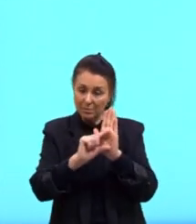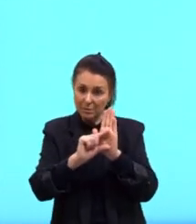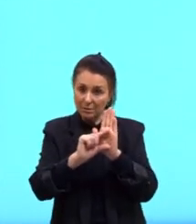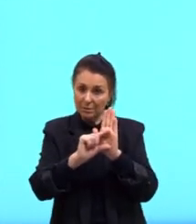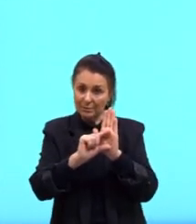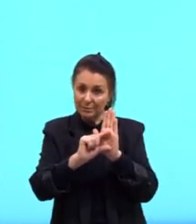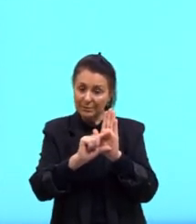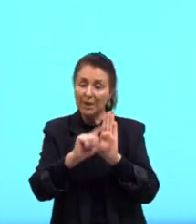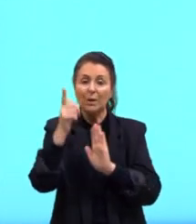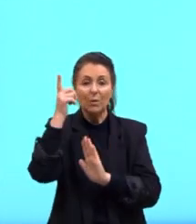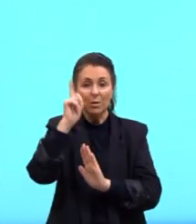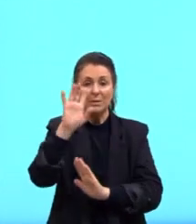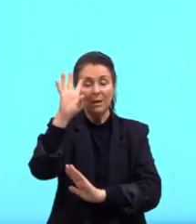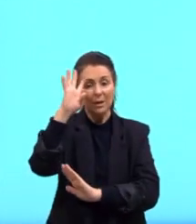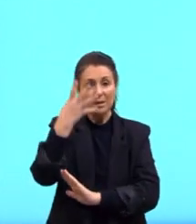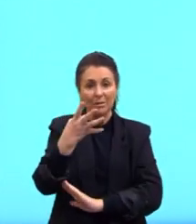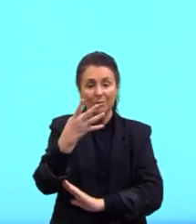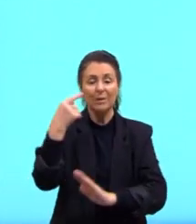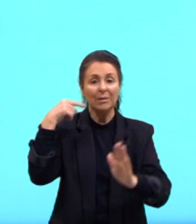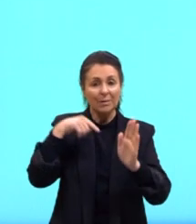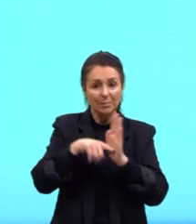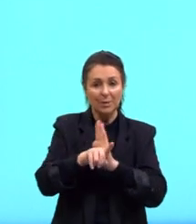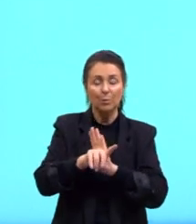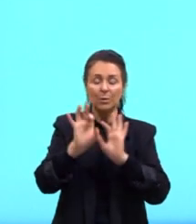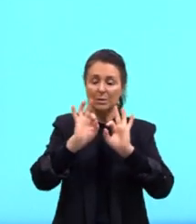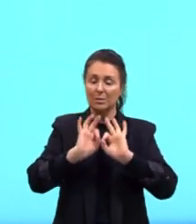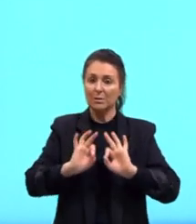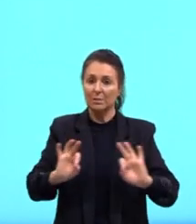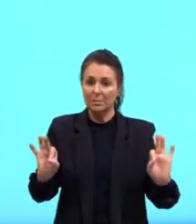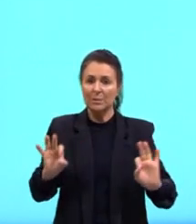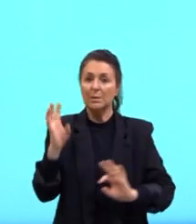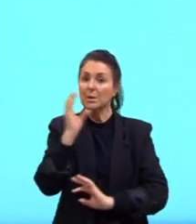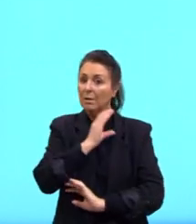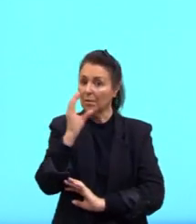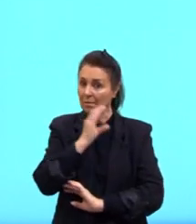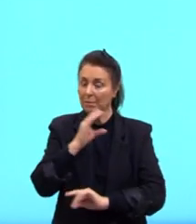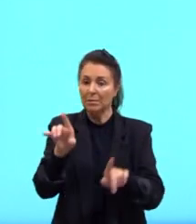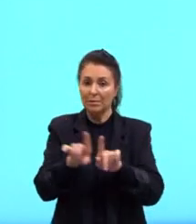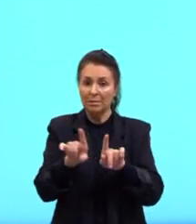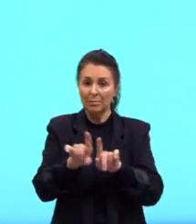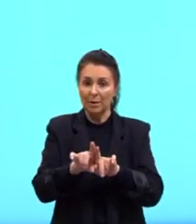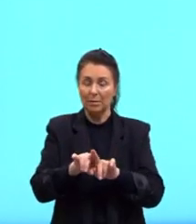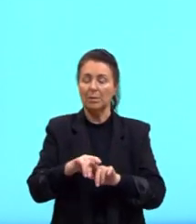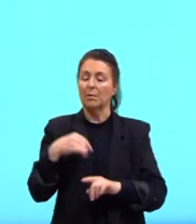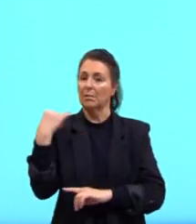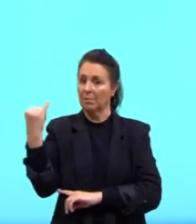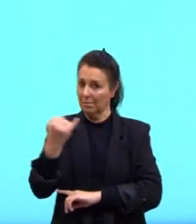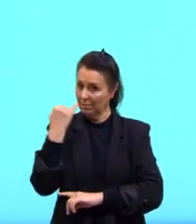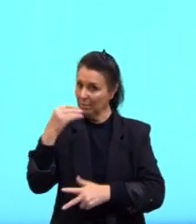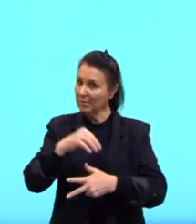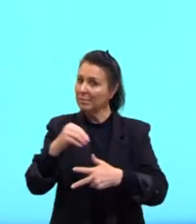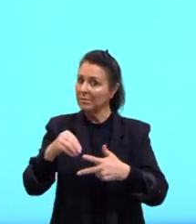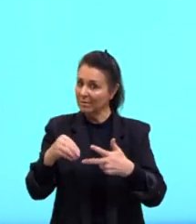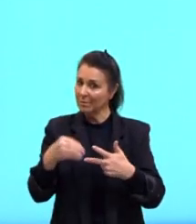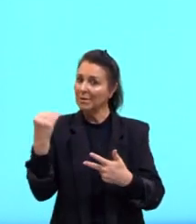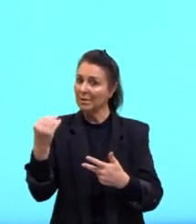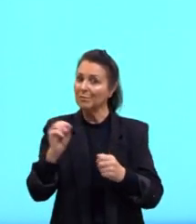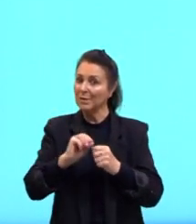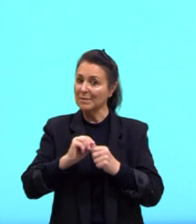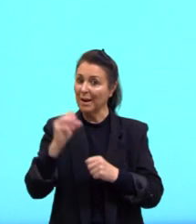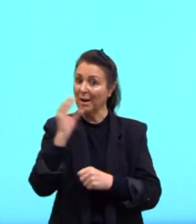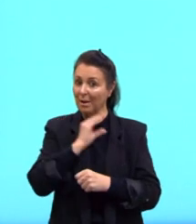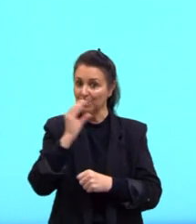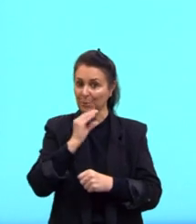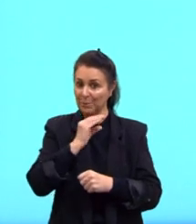já consegue a resolver essa questão de forma simples e rápida o que é super importante neném né ser rapidinho